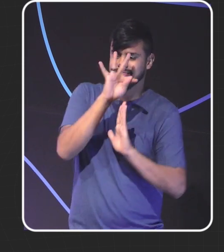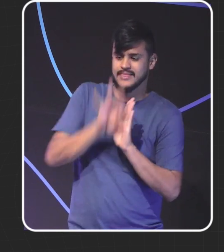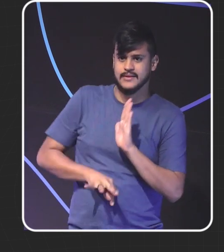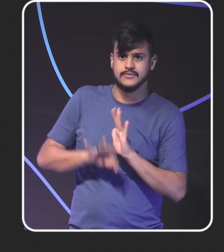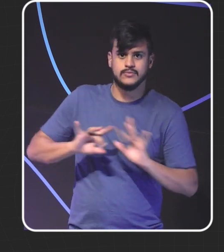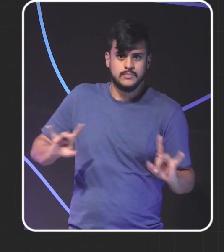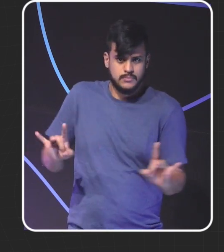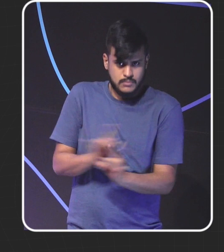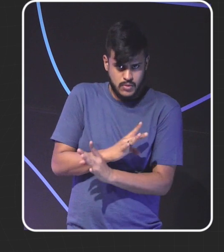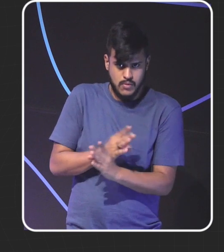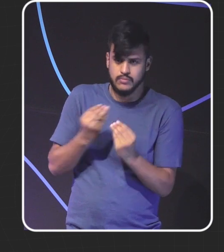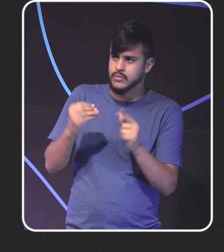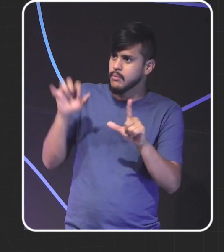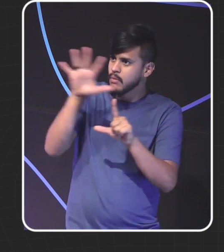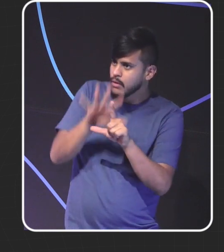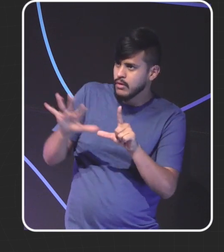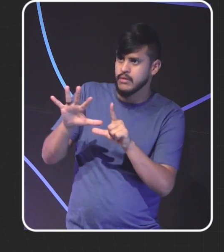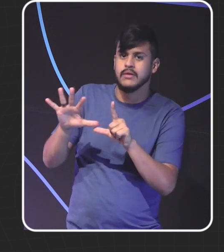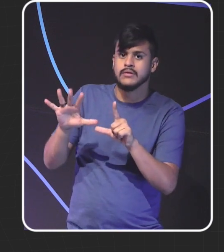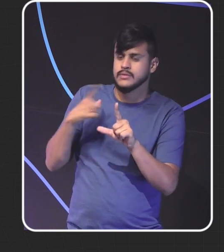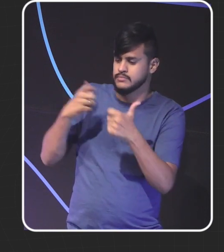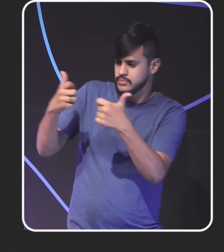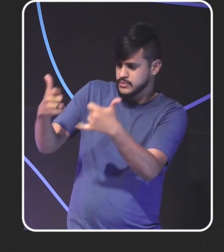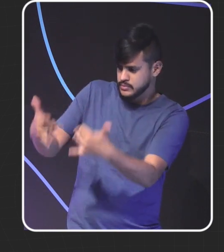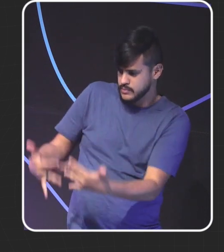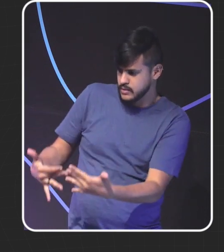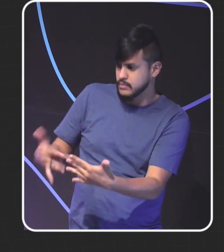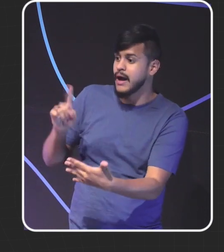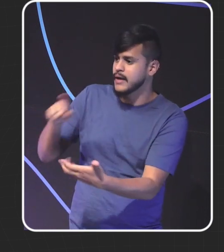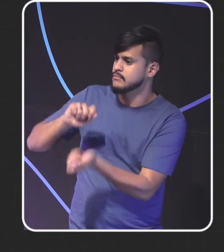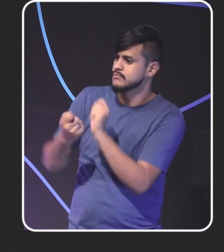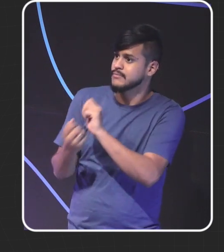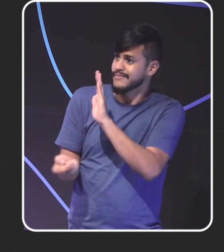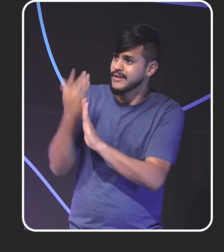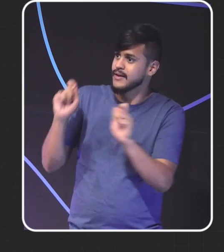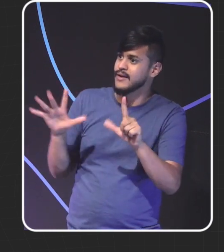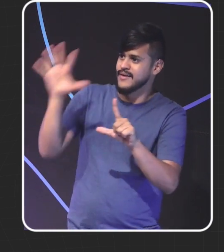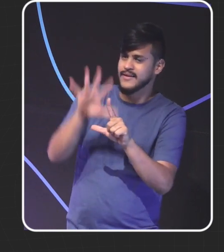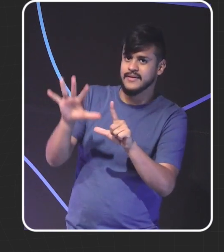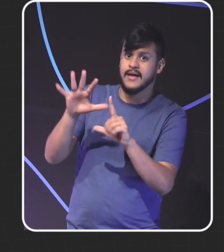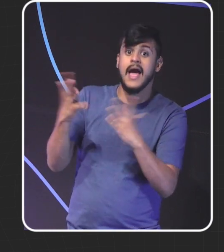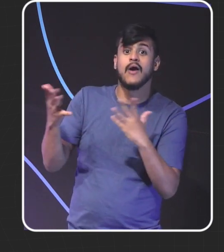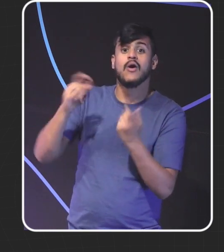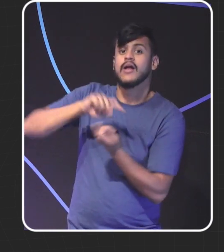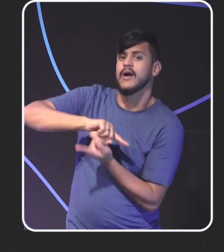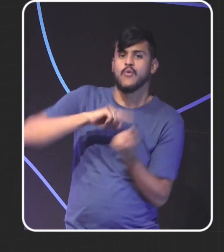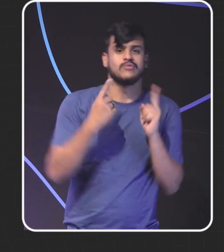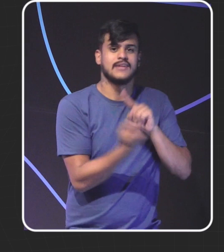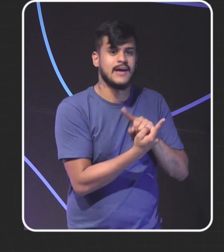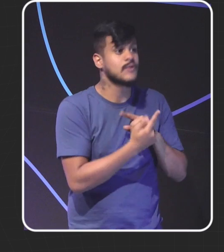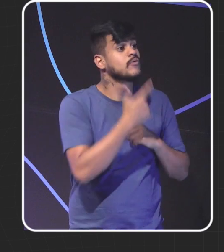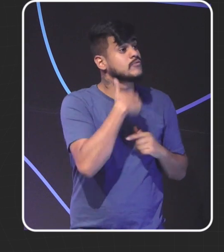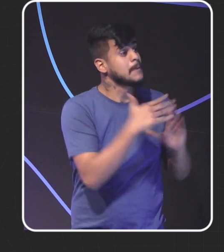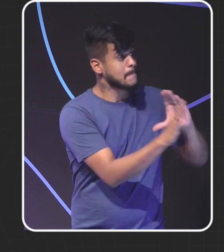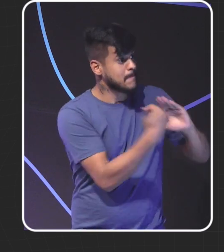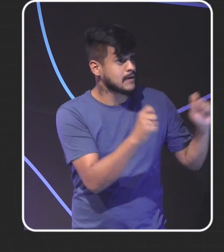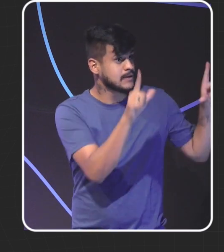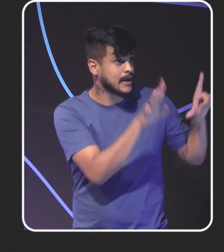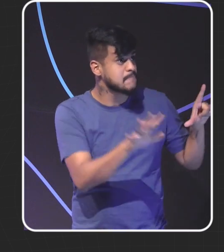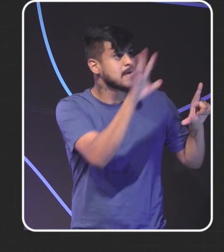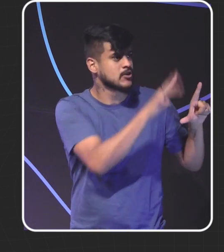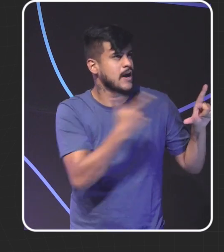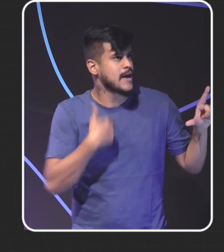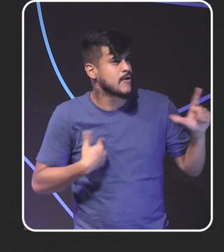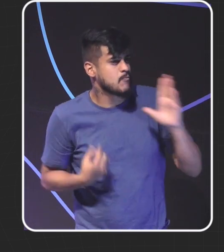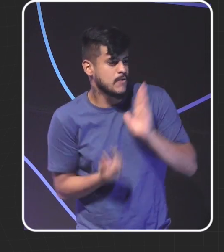você descreve a imagem e ele gerava a imagem. E agora ele tem o contrário, você coloca uma imagem e ele cria o prompt, então ele descreve